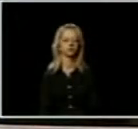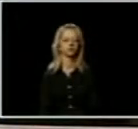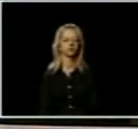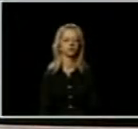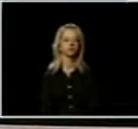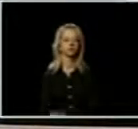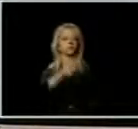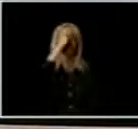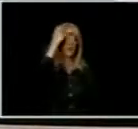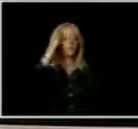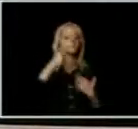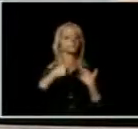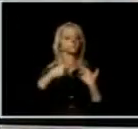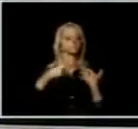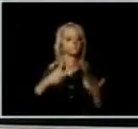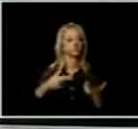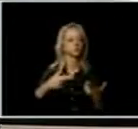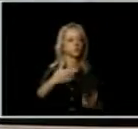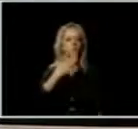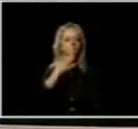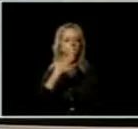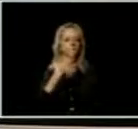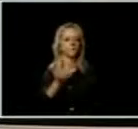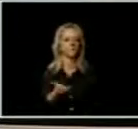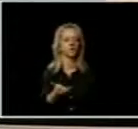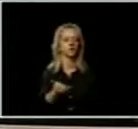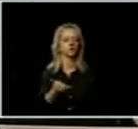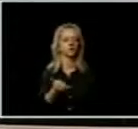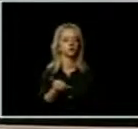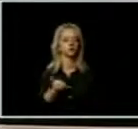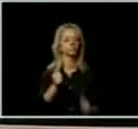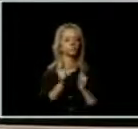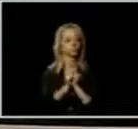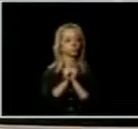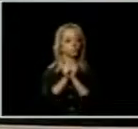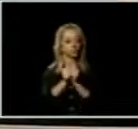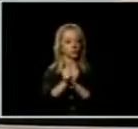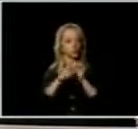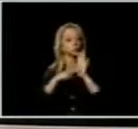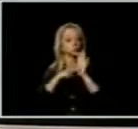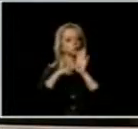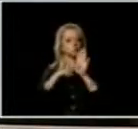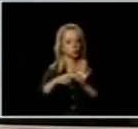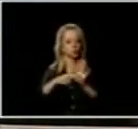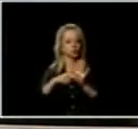de deslocamento, de alimentação. Recebemos denúncias, nós apuramos